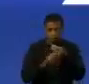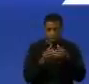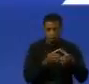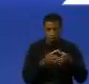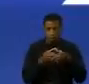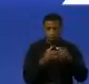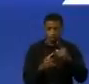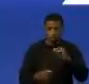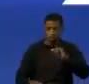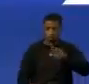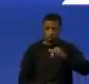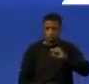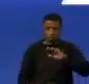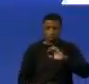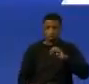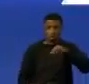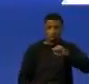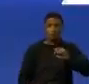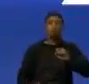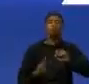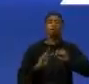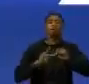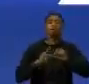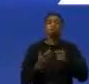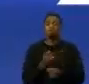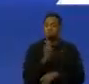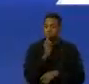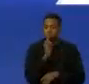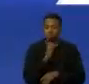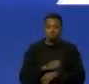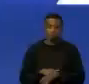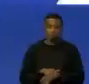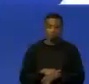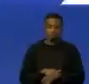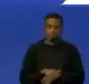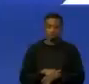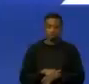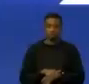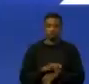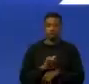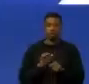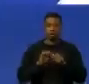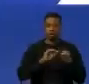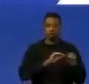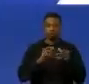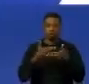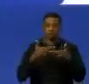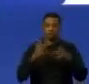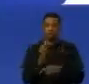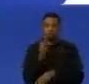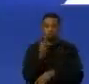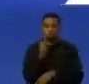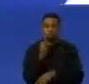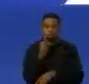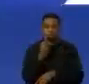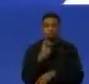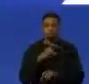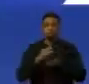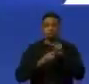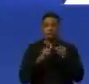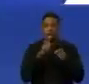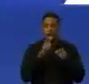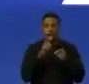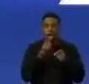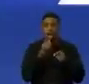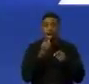da piracema. E o que seria essa piracema? Seria a migração de peixes contra a maré, né? Que ele